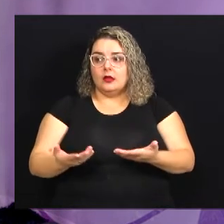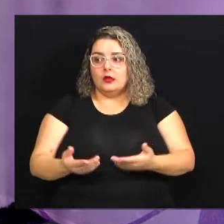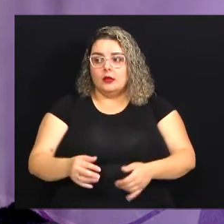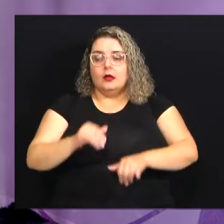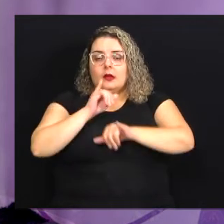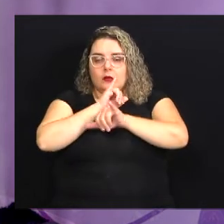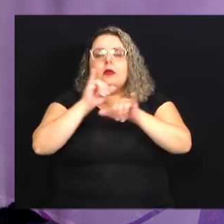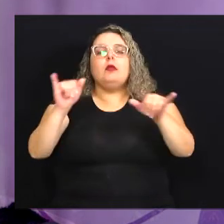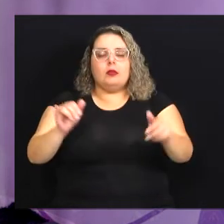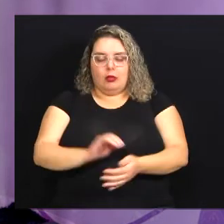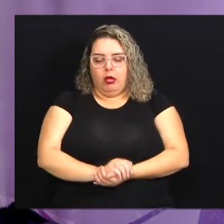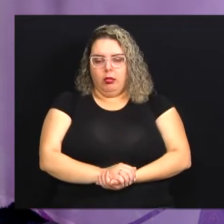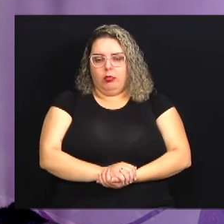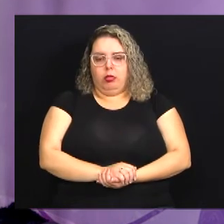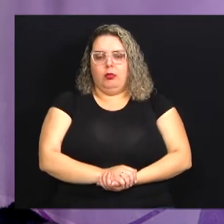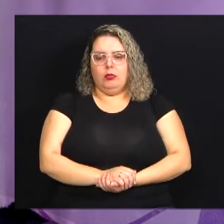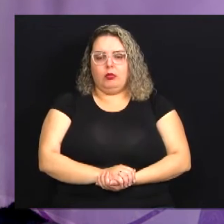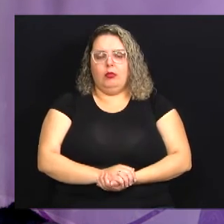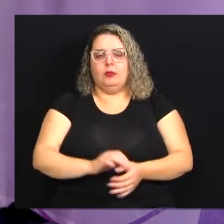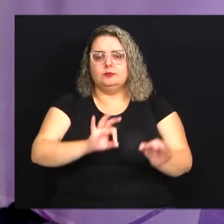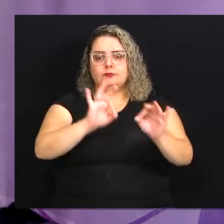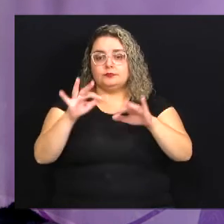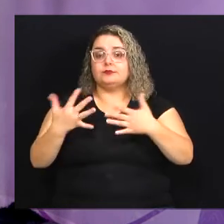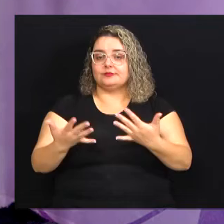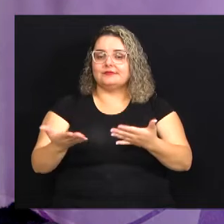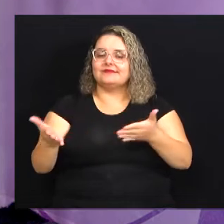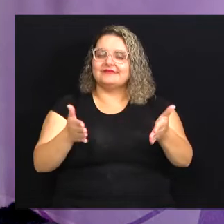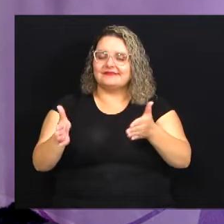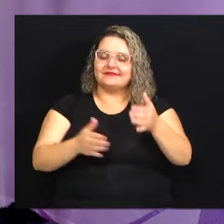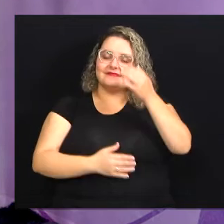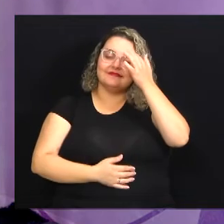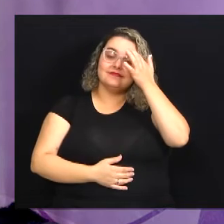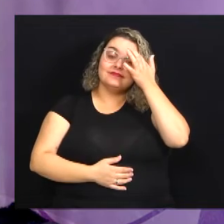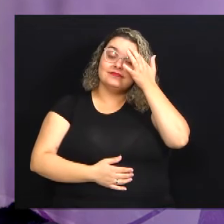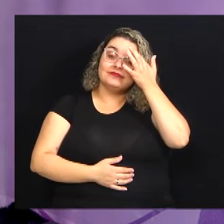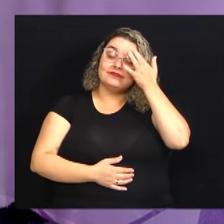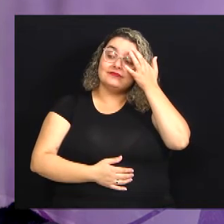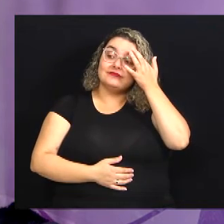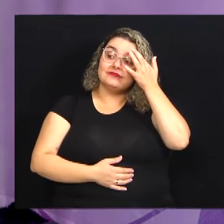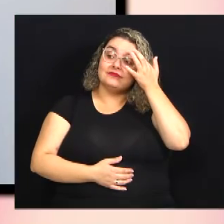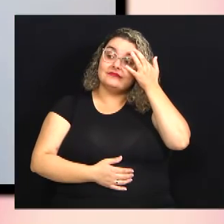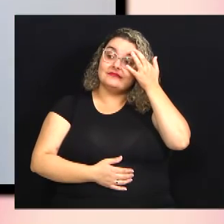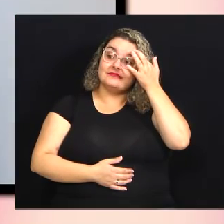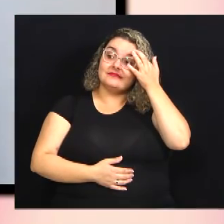recado que a senhora pode deixar aí para quem está acompanhando o nosso programa nesse momento?